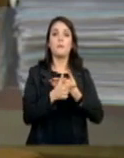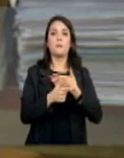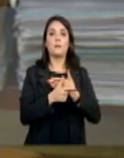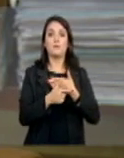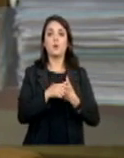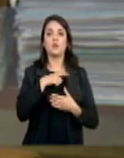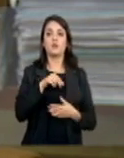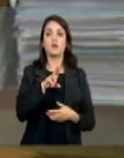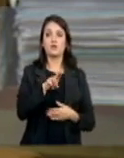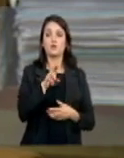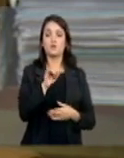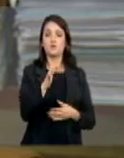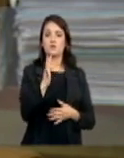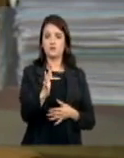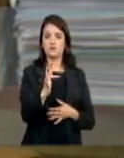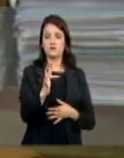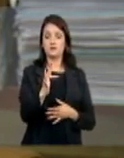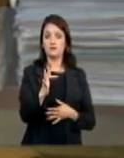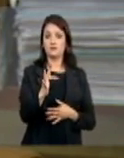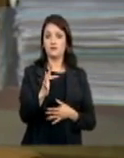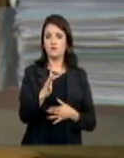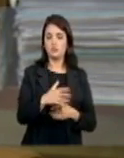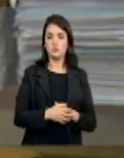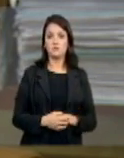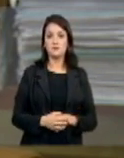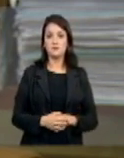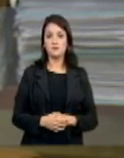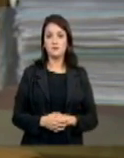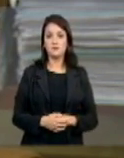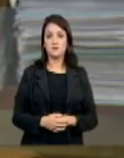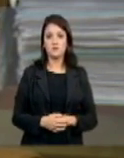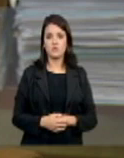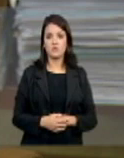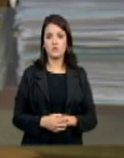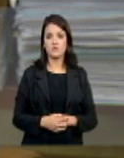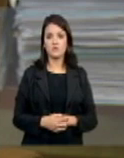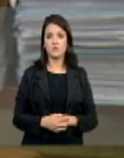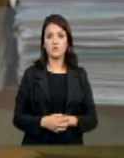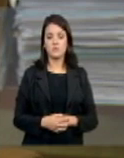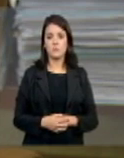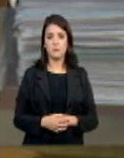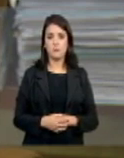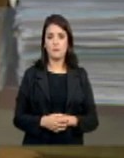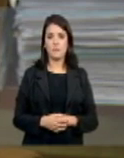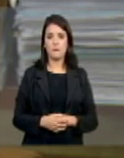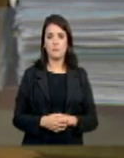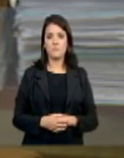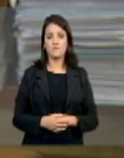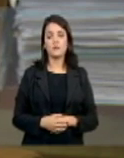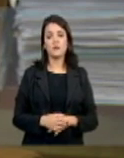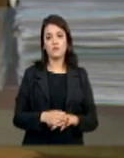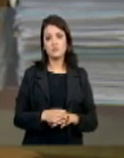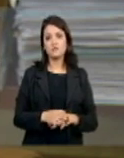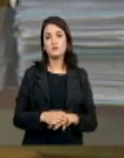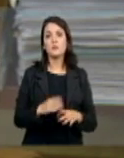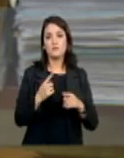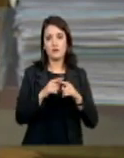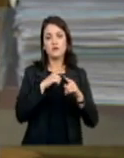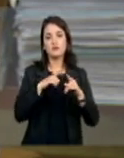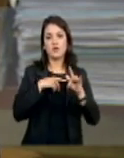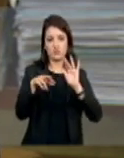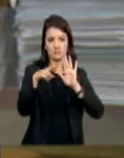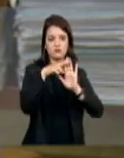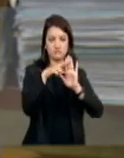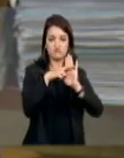unidade de inteligência financeira do brasil a lista o arcabouço normativo que lhe conferiu